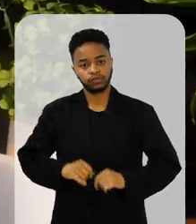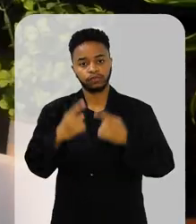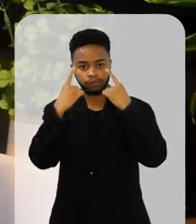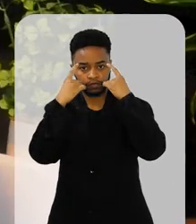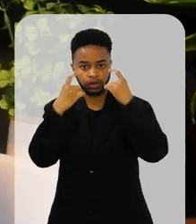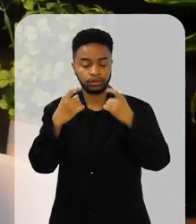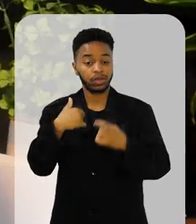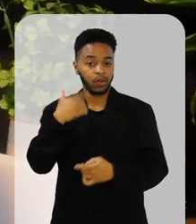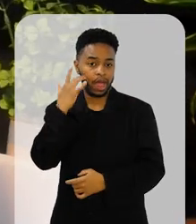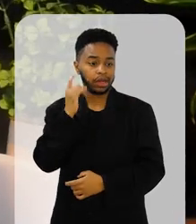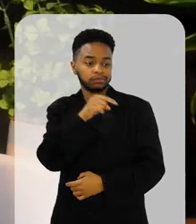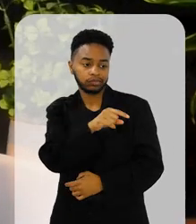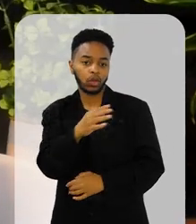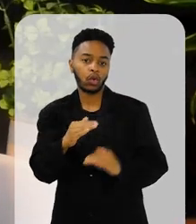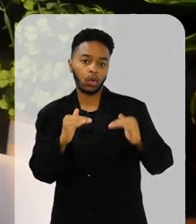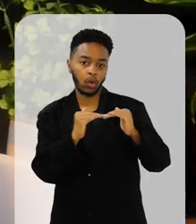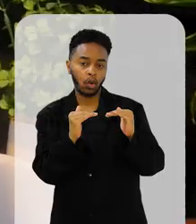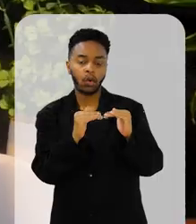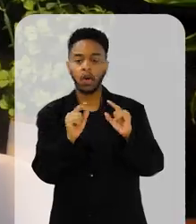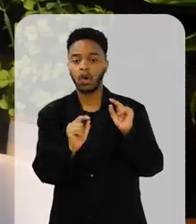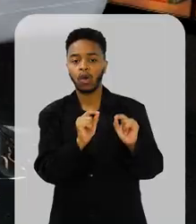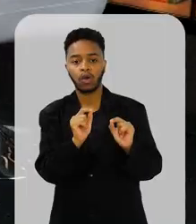deve concordar que